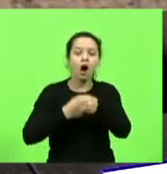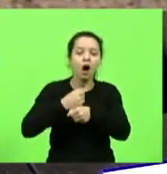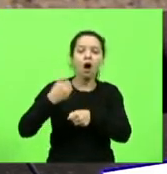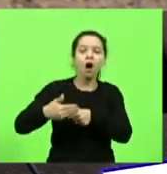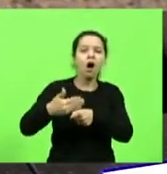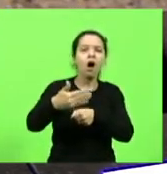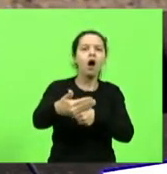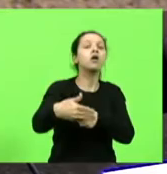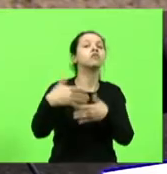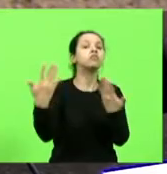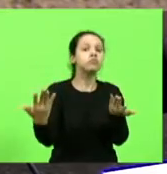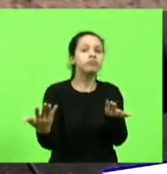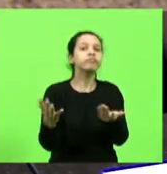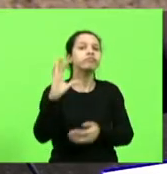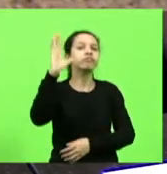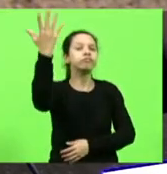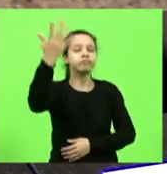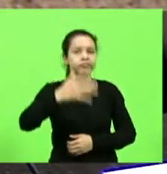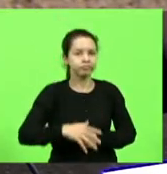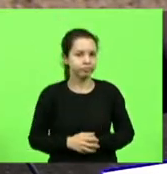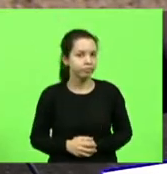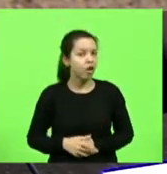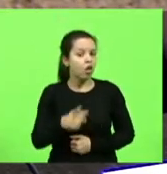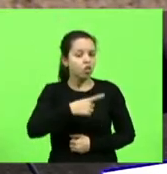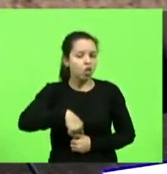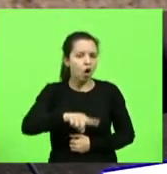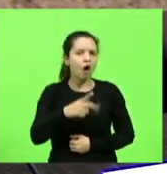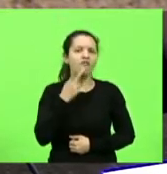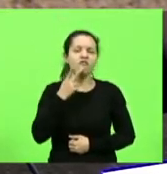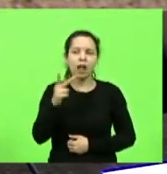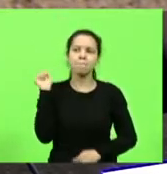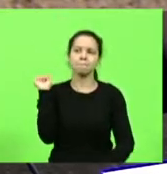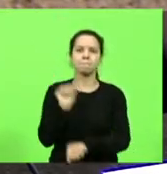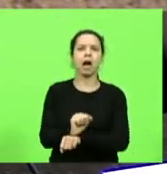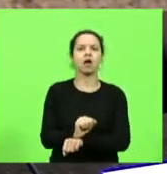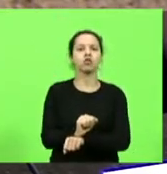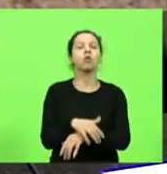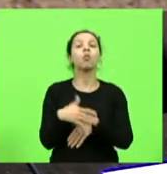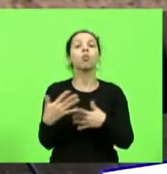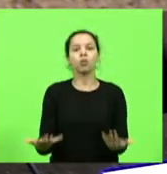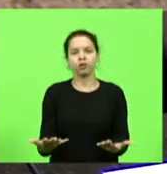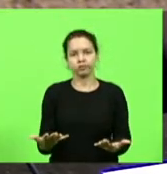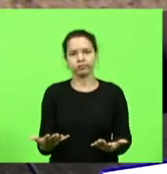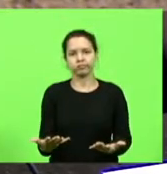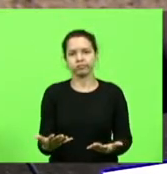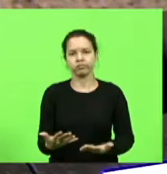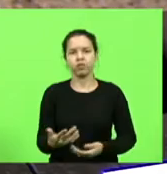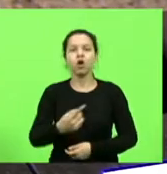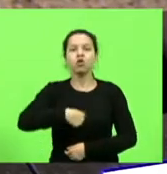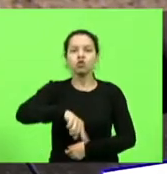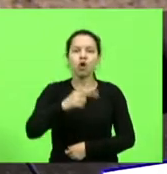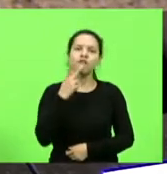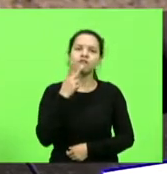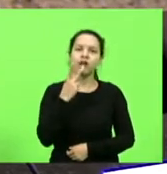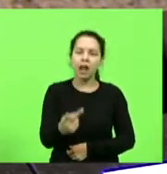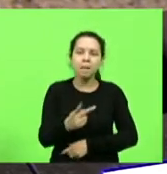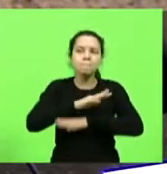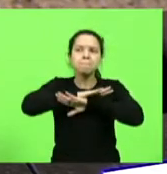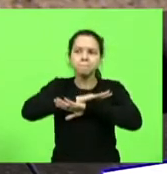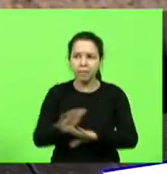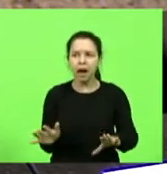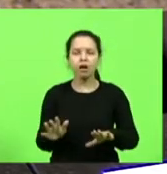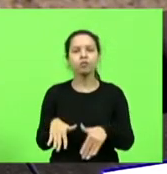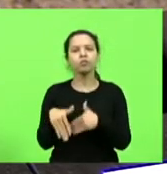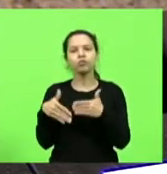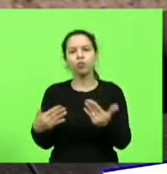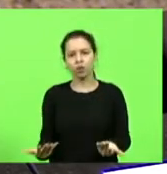virá? Quando que nós vamos começar a dizer basta? Mais 5 minutos, deputado. Quando vamos começar a dizer basta?